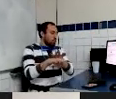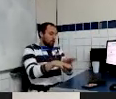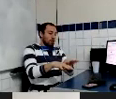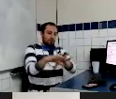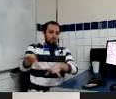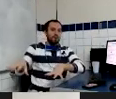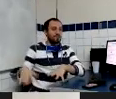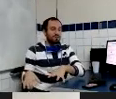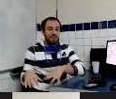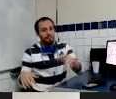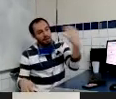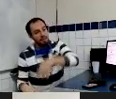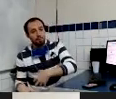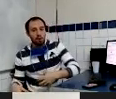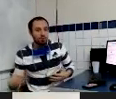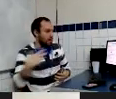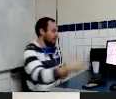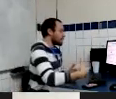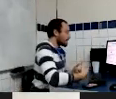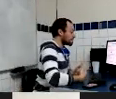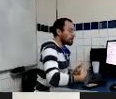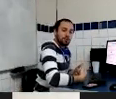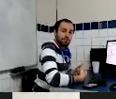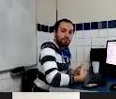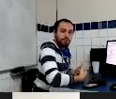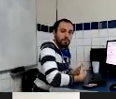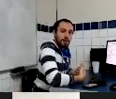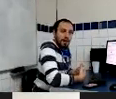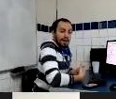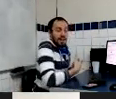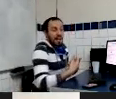ter controle dos impostos. Quem tá pagando imposto, quem não tá pagando imposto.